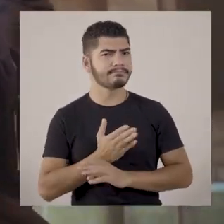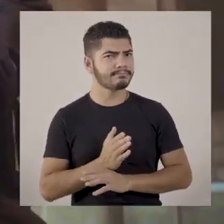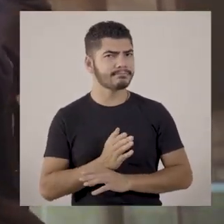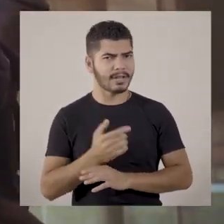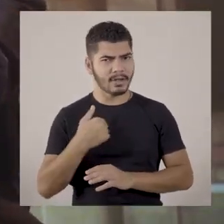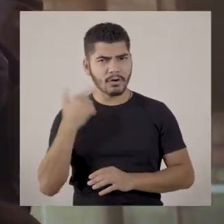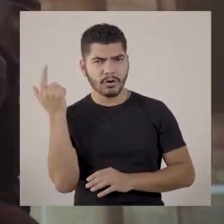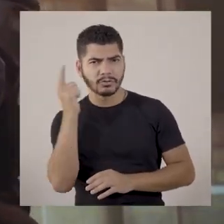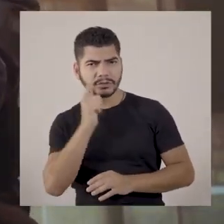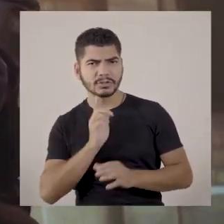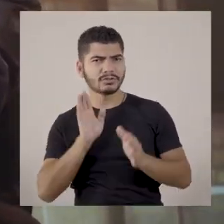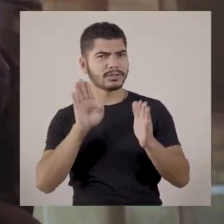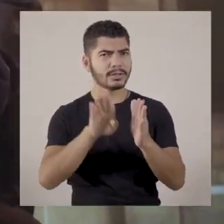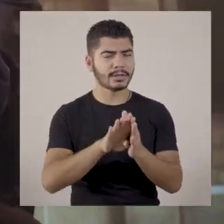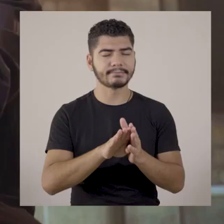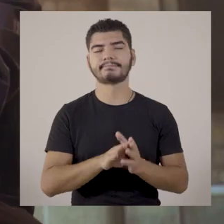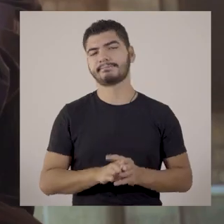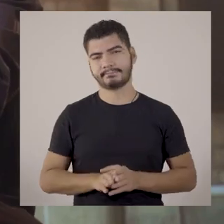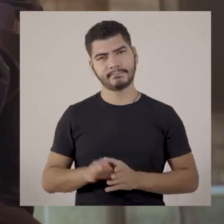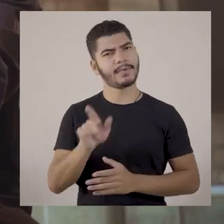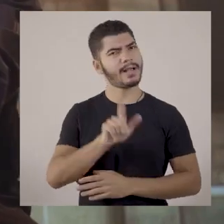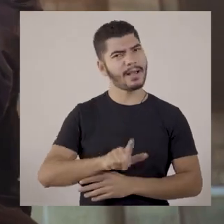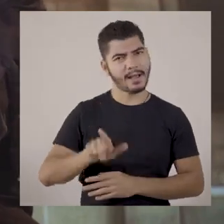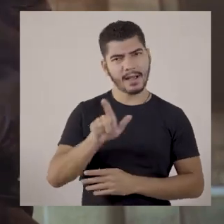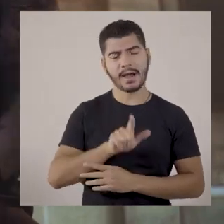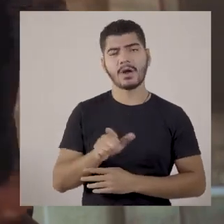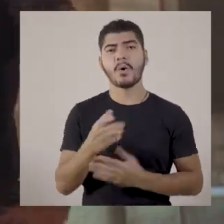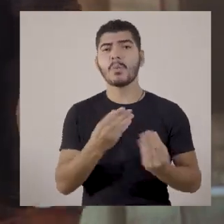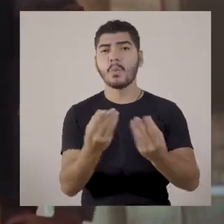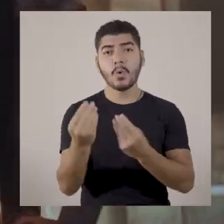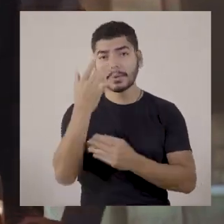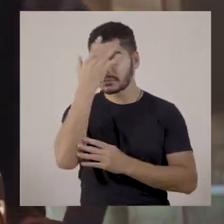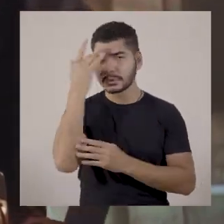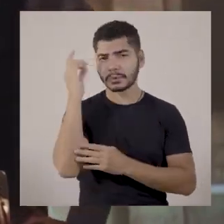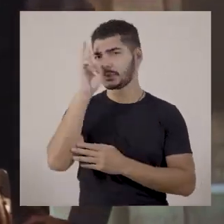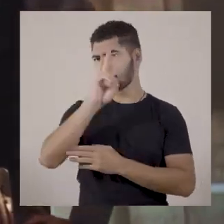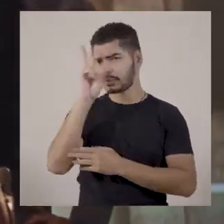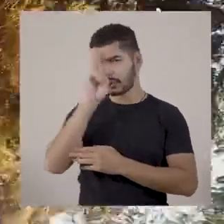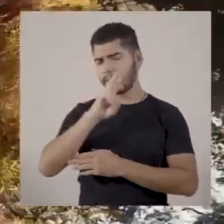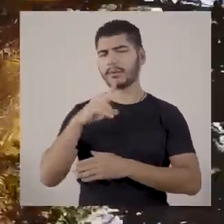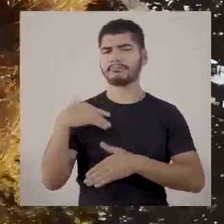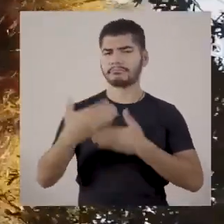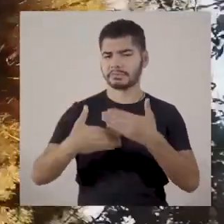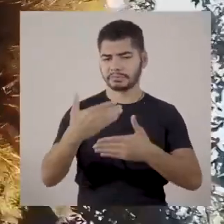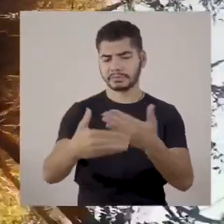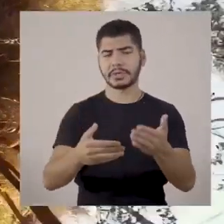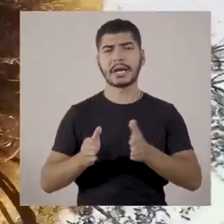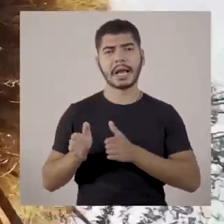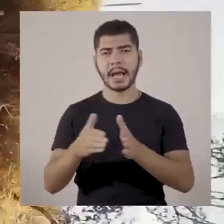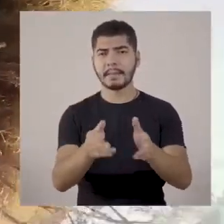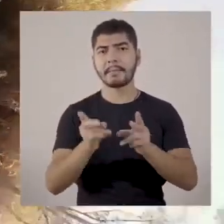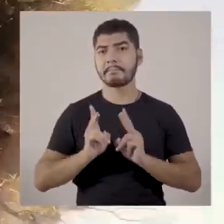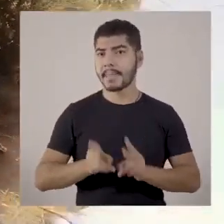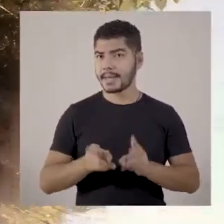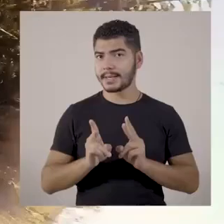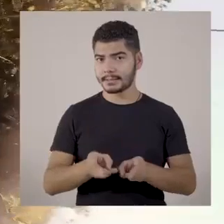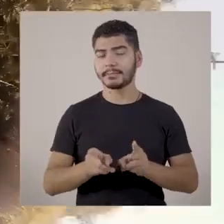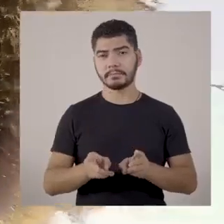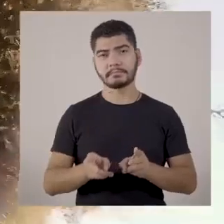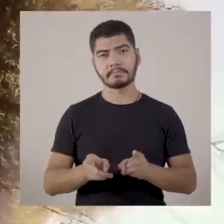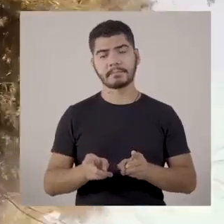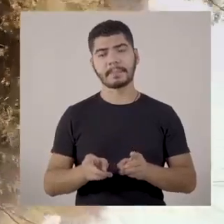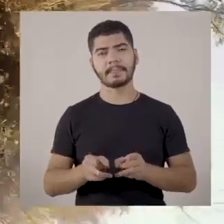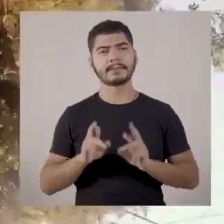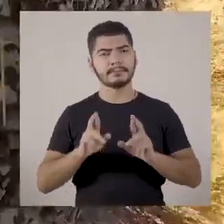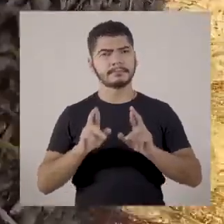será que eu vou chegar? Claro. Muitas pessoas e muitas histórias seguiram por este caminho. Desejamos que você